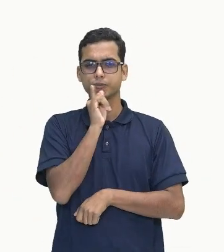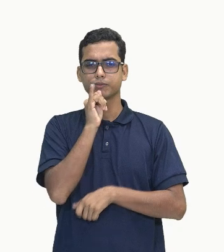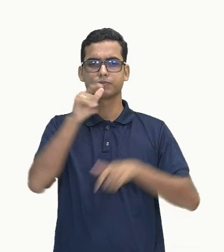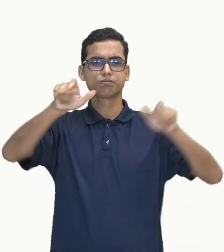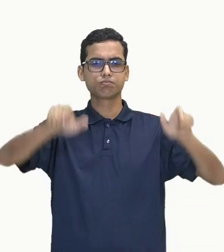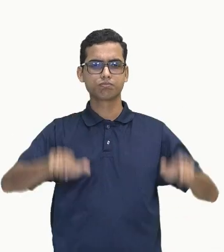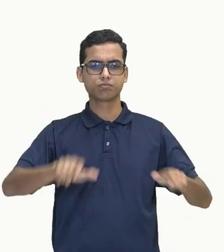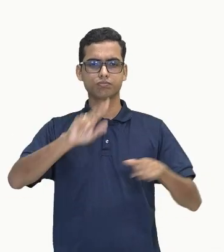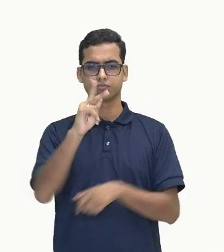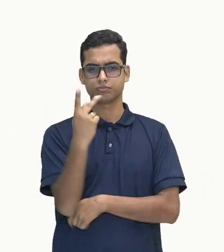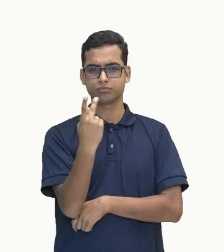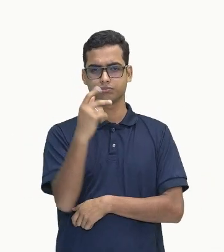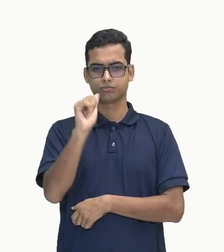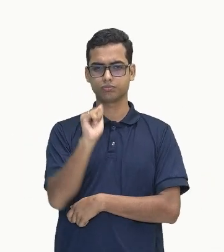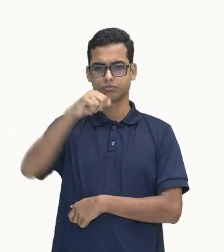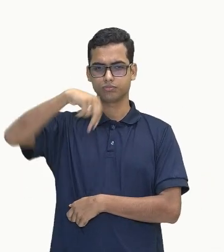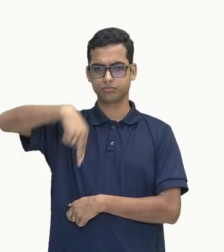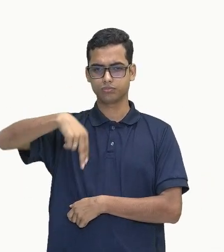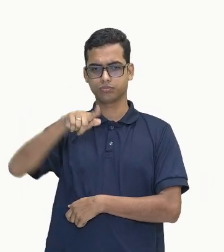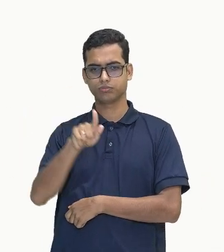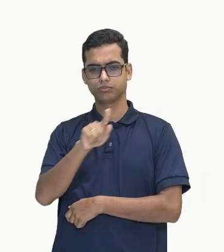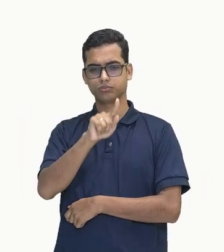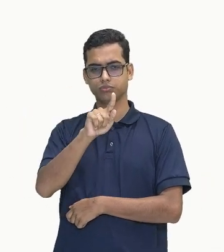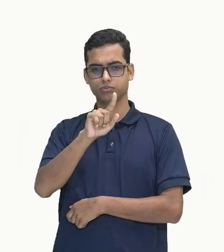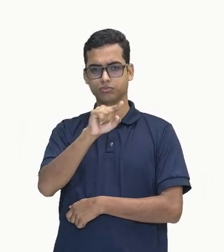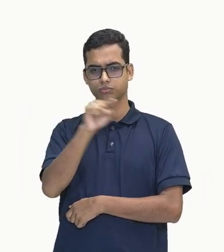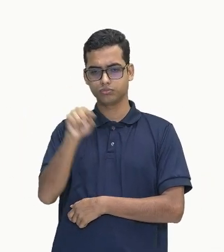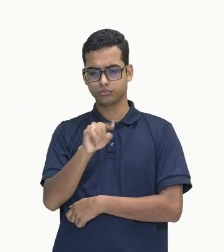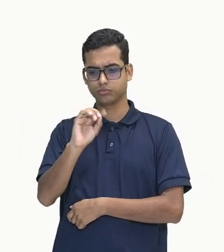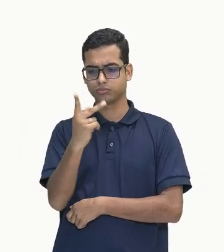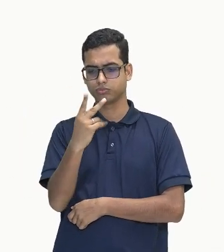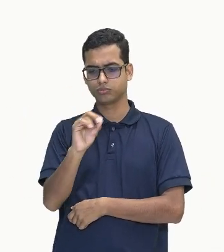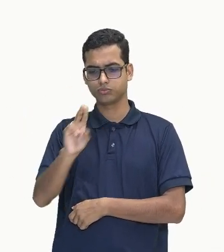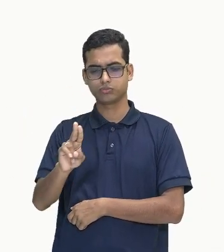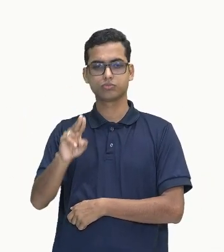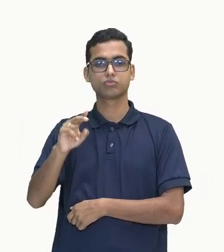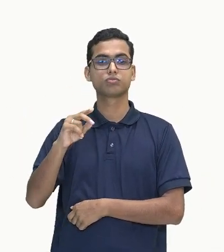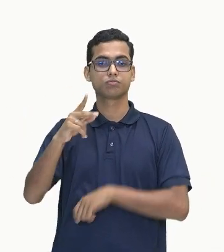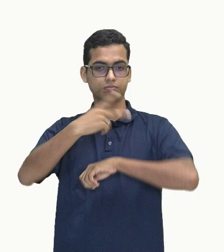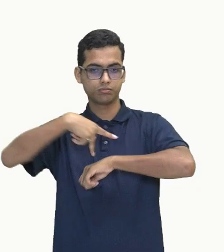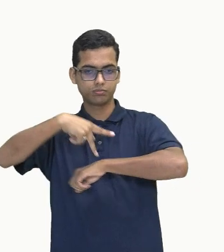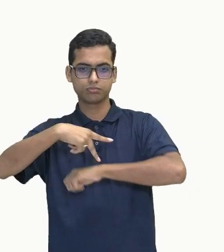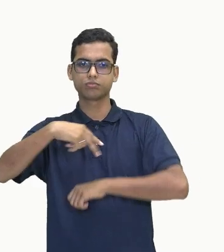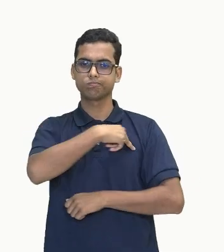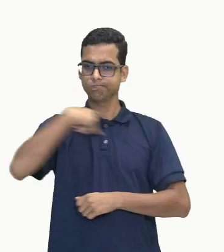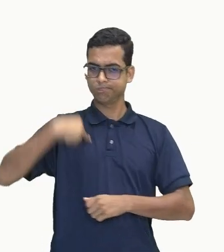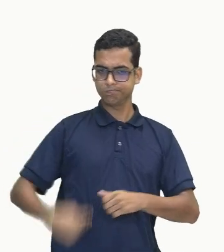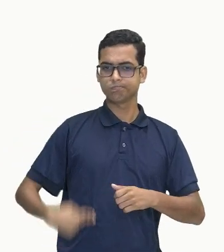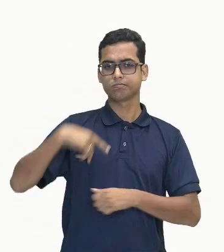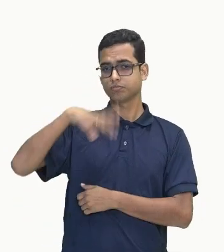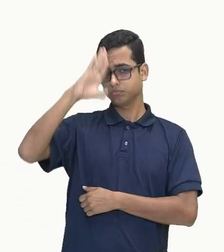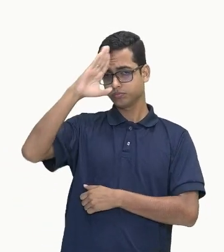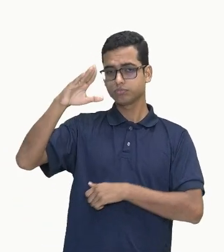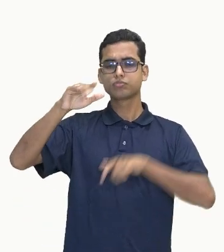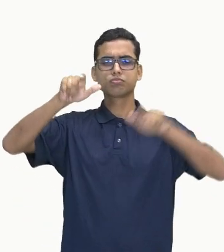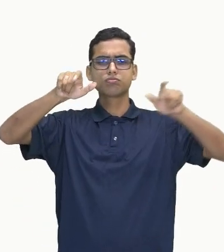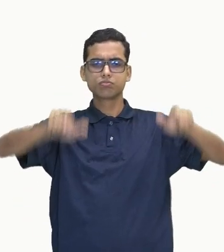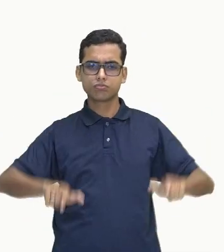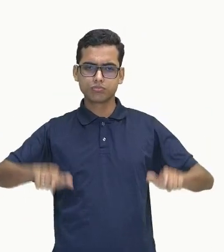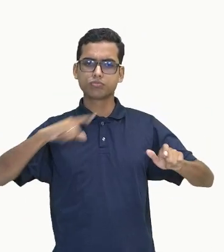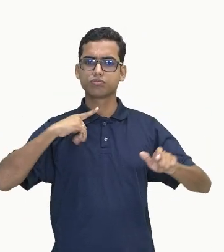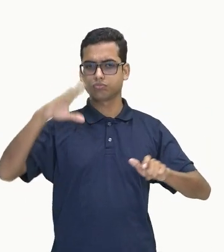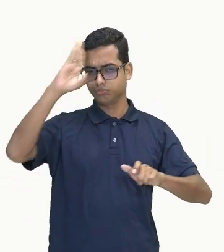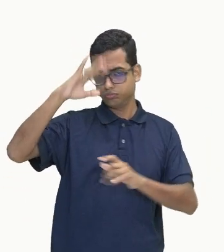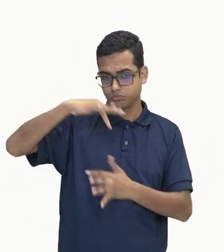de Hangzhou, na China, né, no século XIV, como a maior cidade medieval do mundo, né, com